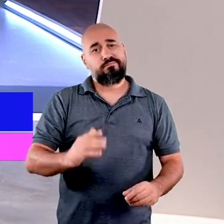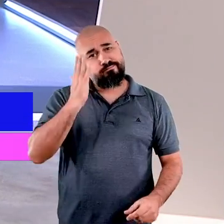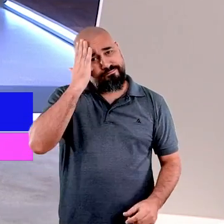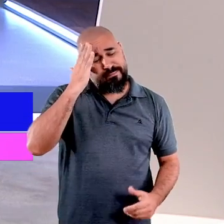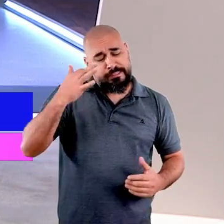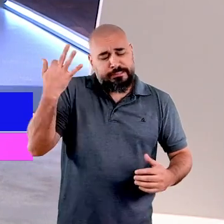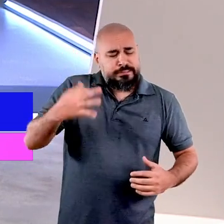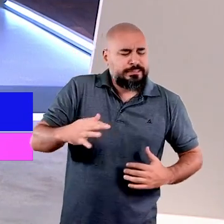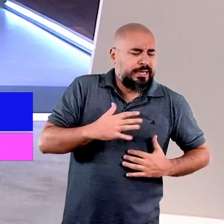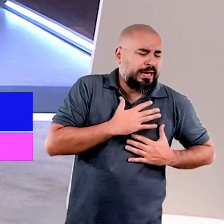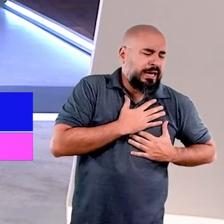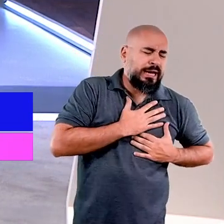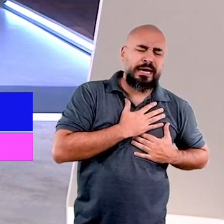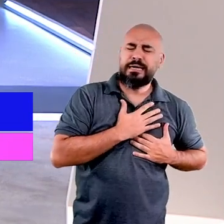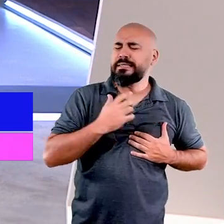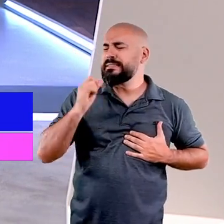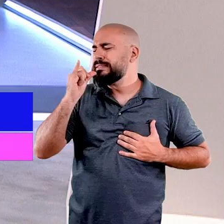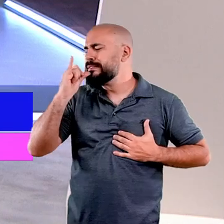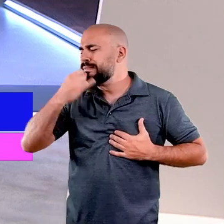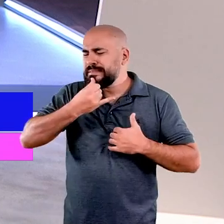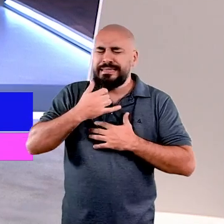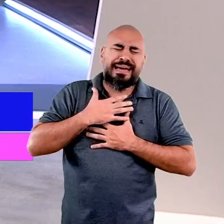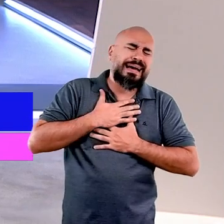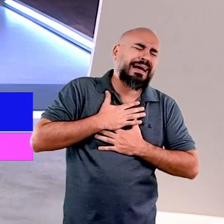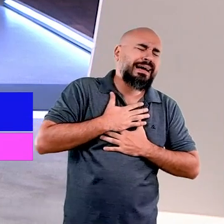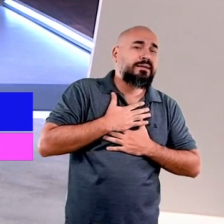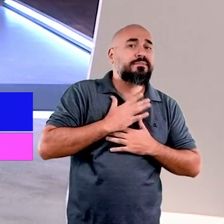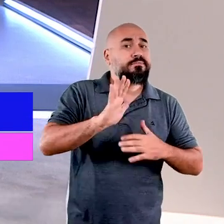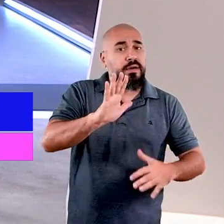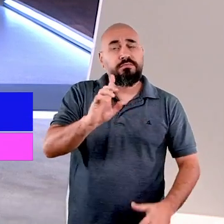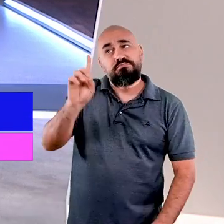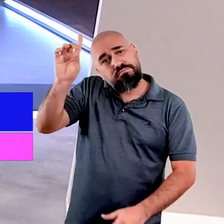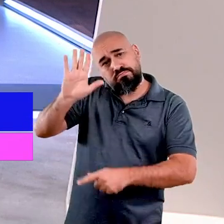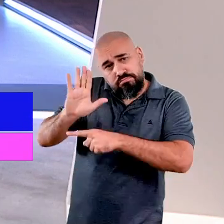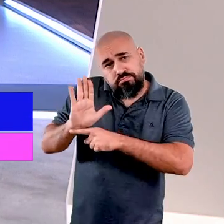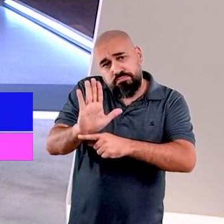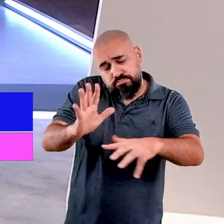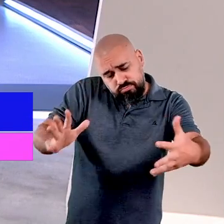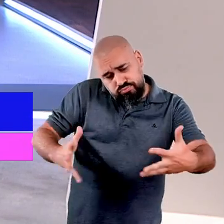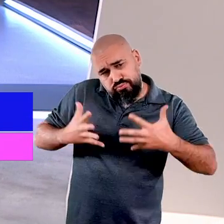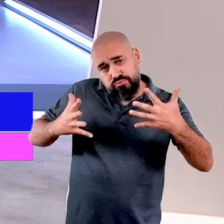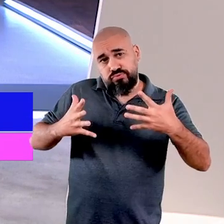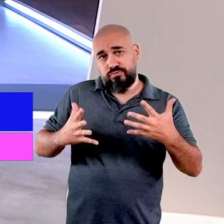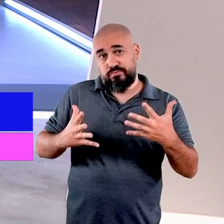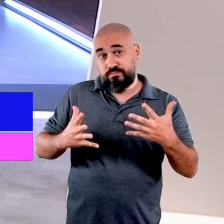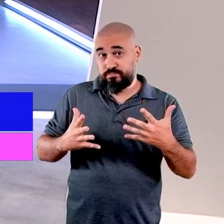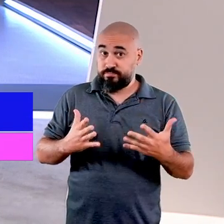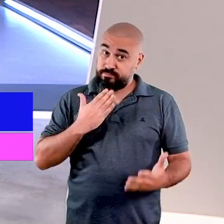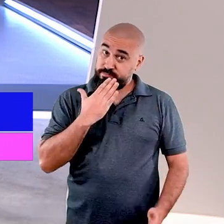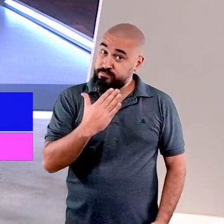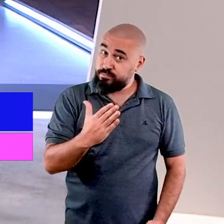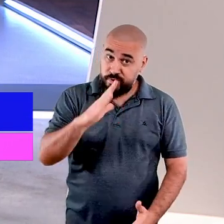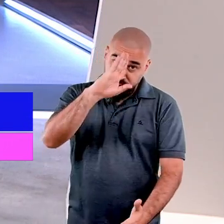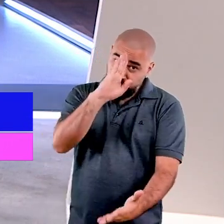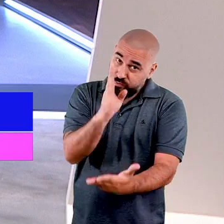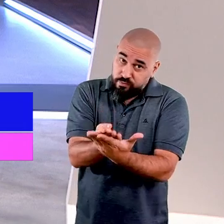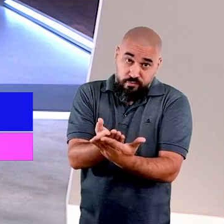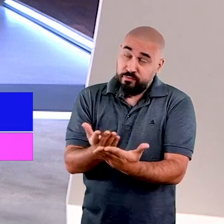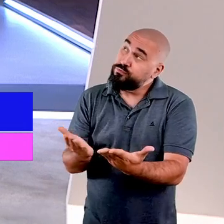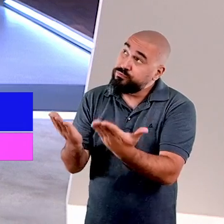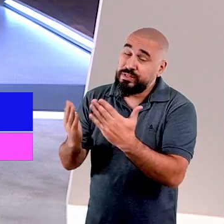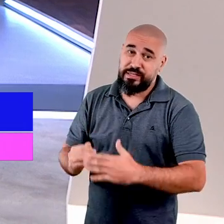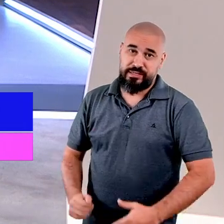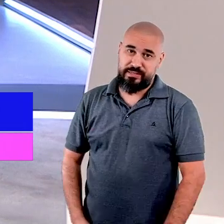sua dor, para a sua tristeza. Então, confie no Senhor. E olhe